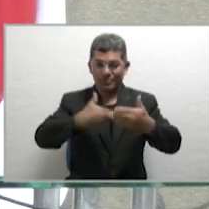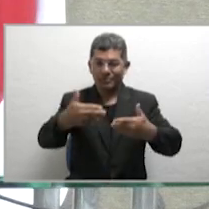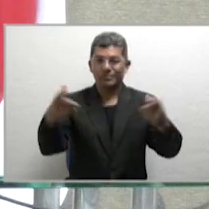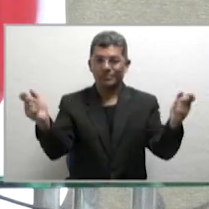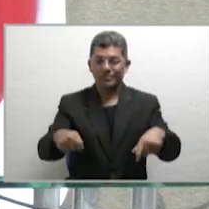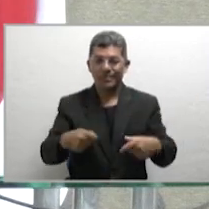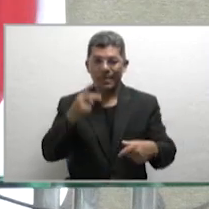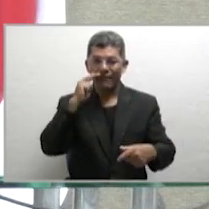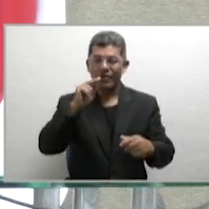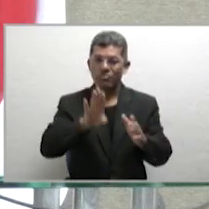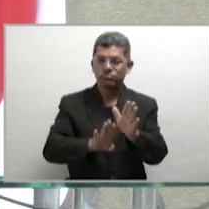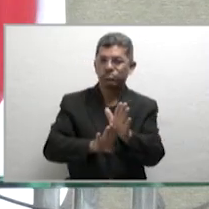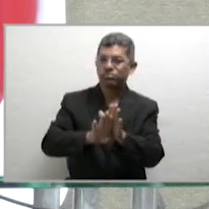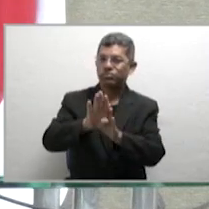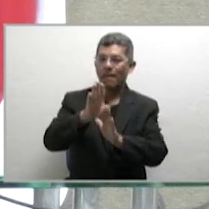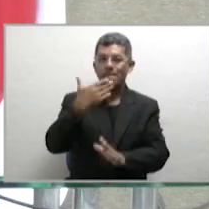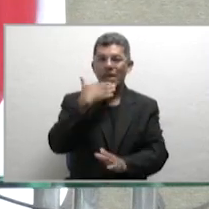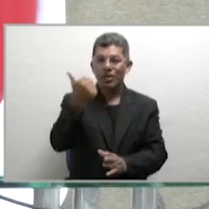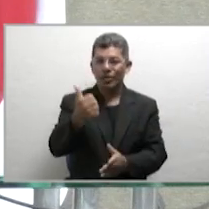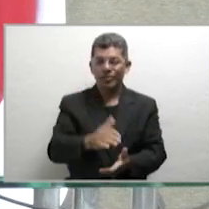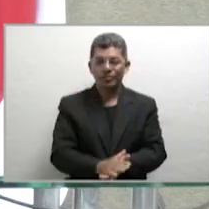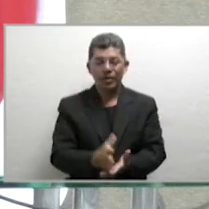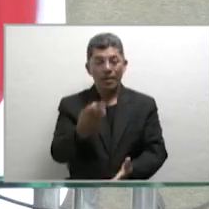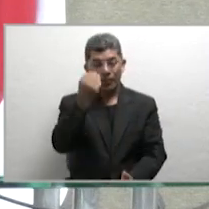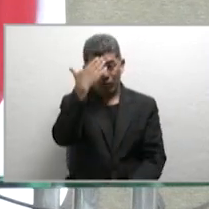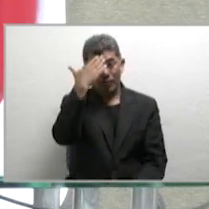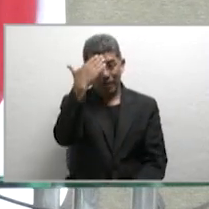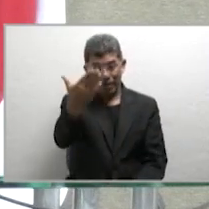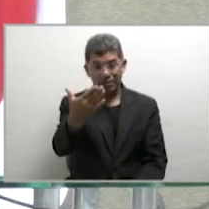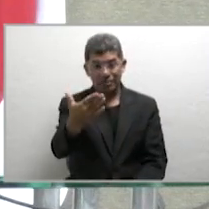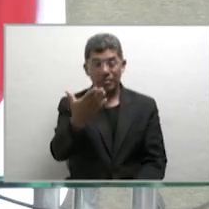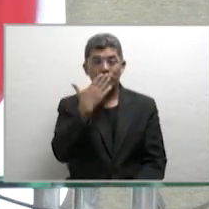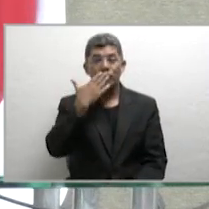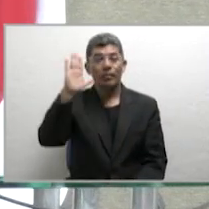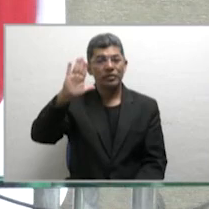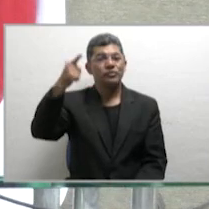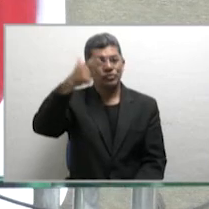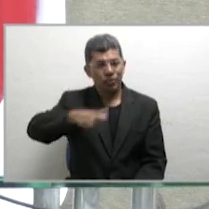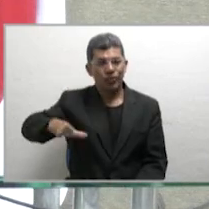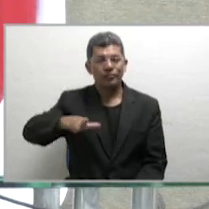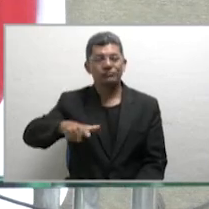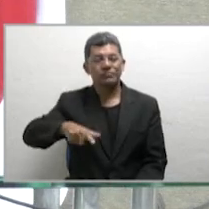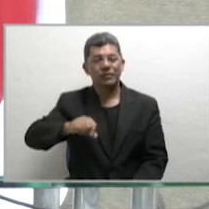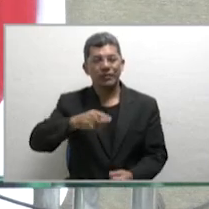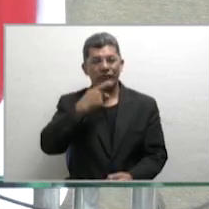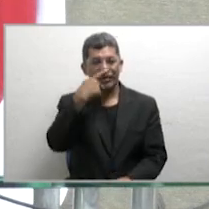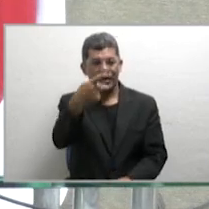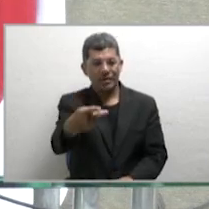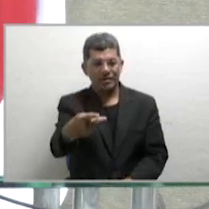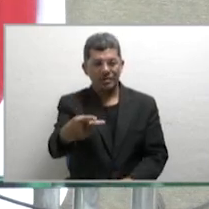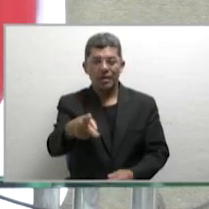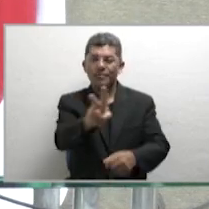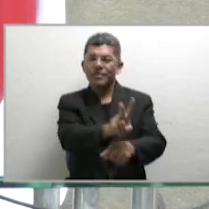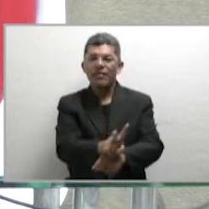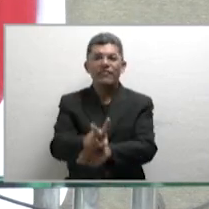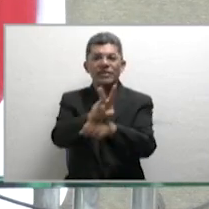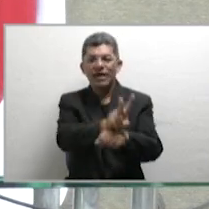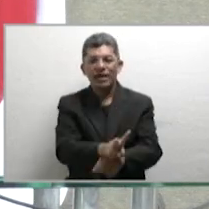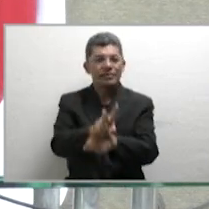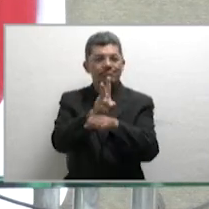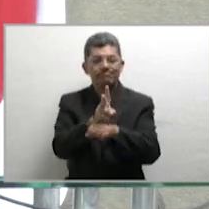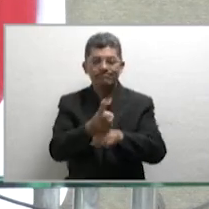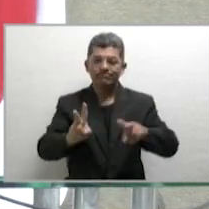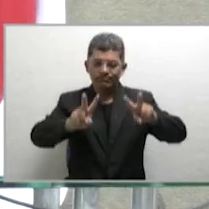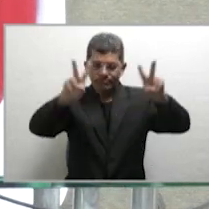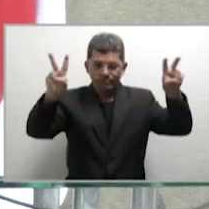o nosso crescimento e o nosso melhor. Muito obrigado. Prometo mais uma vez, quero falar, que defenderei a